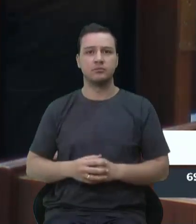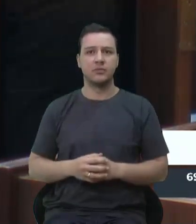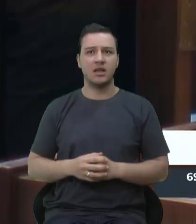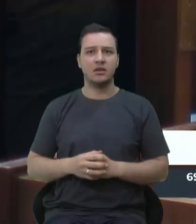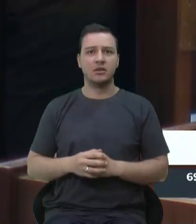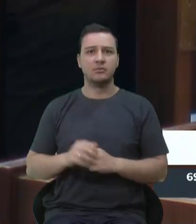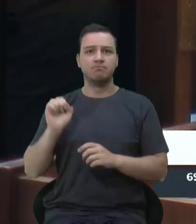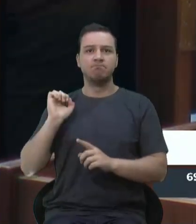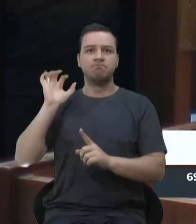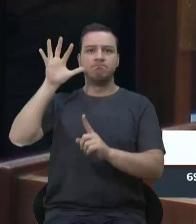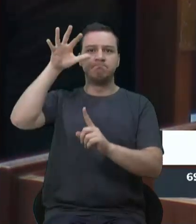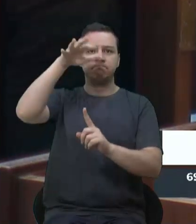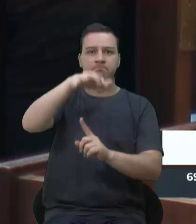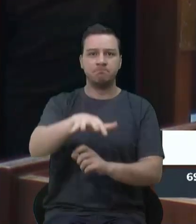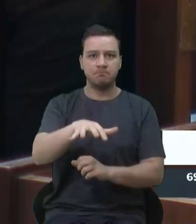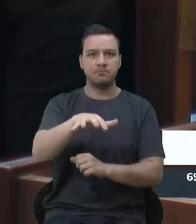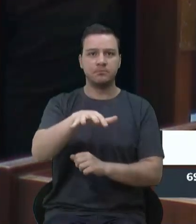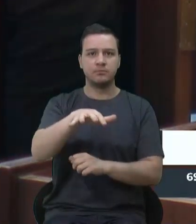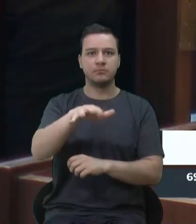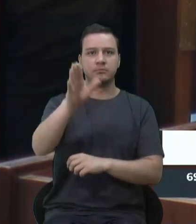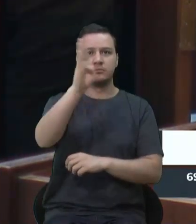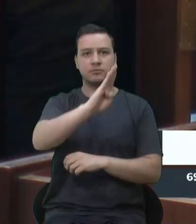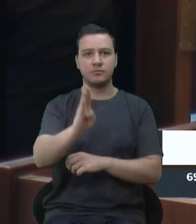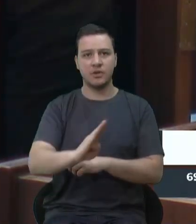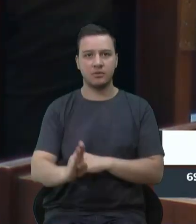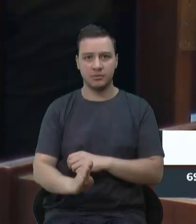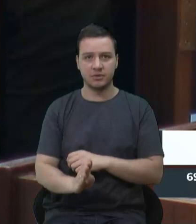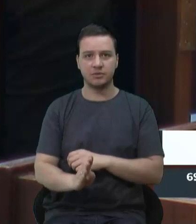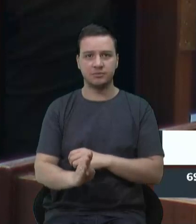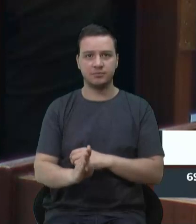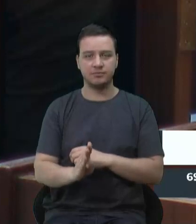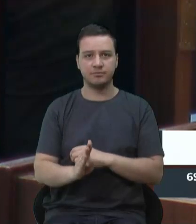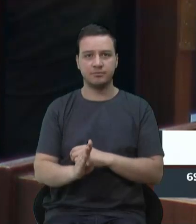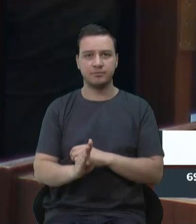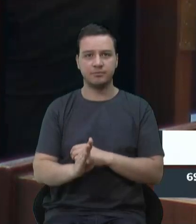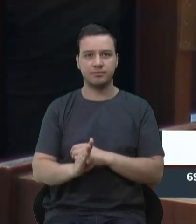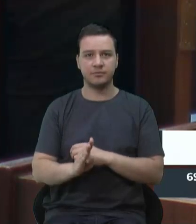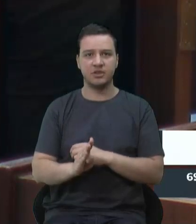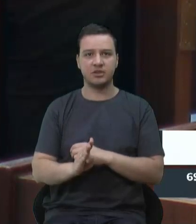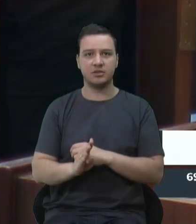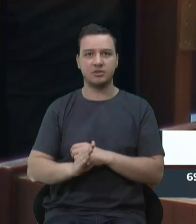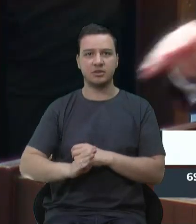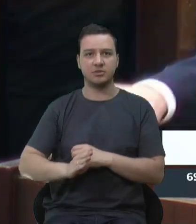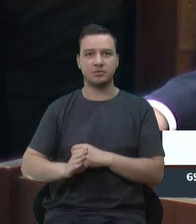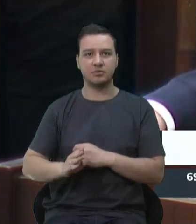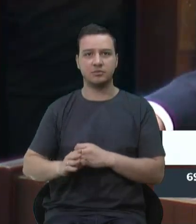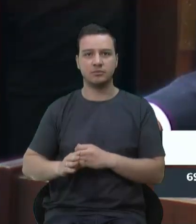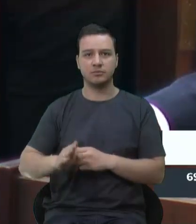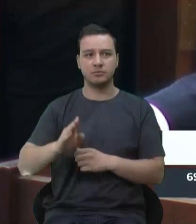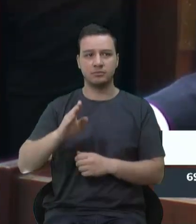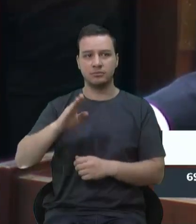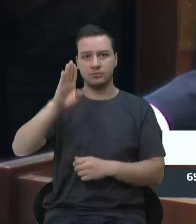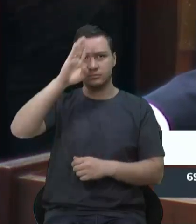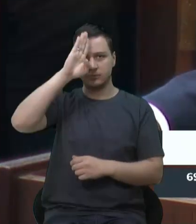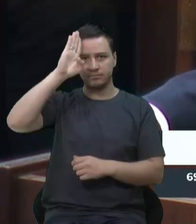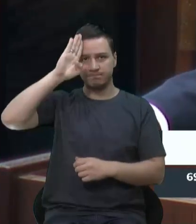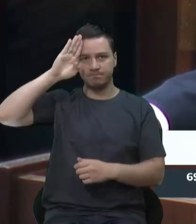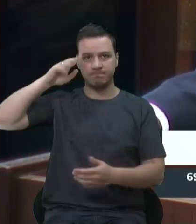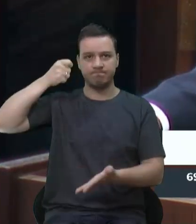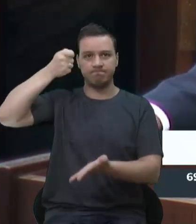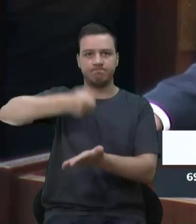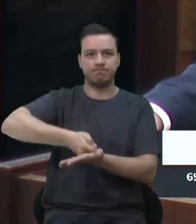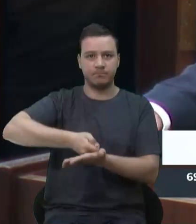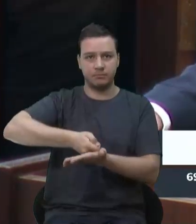país a nuvem escura da ditadura que infelicitou a nossa pátria. O deputado Márcio Moreira